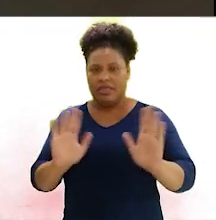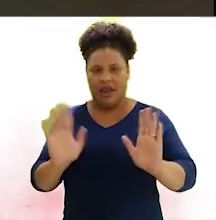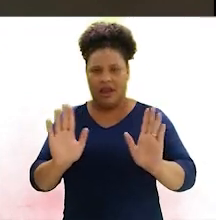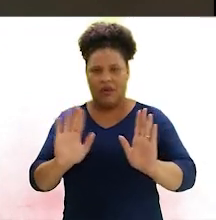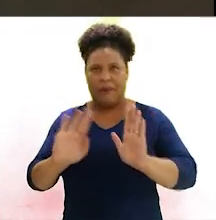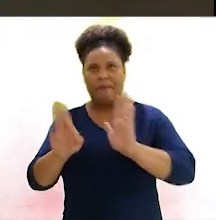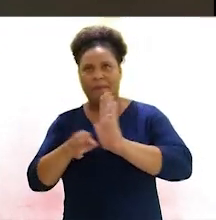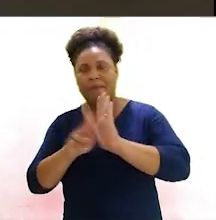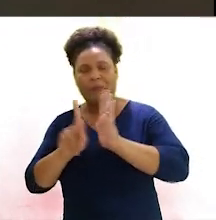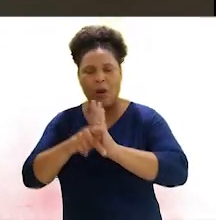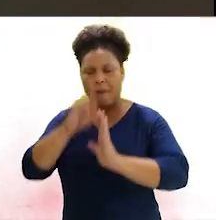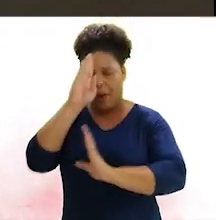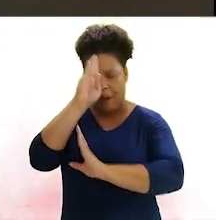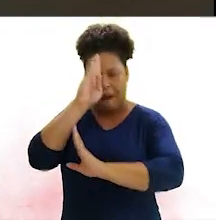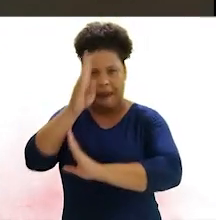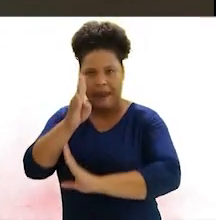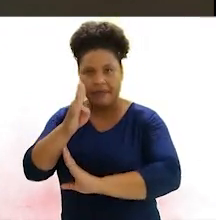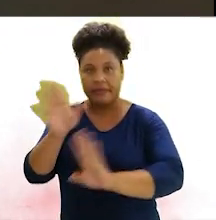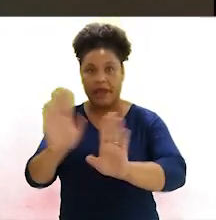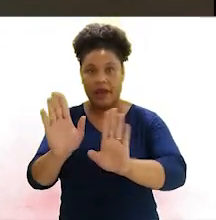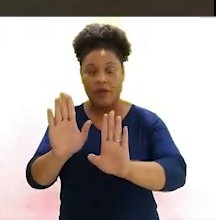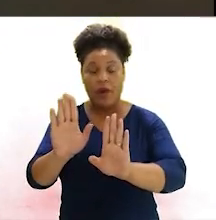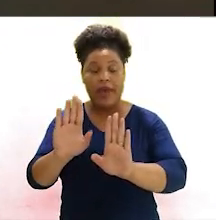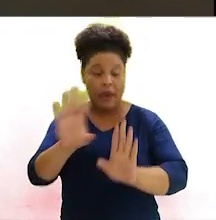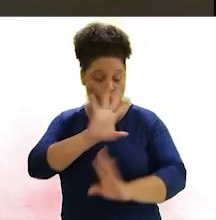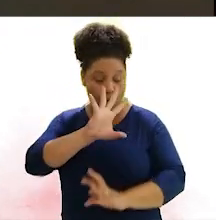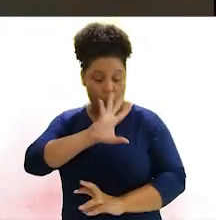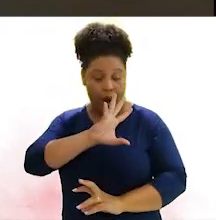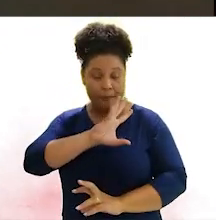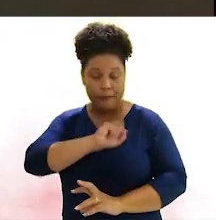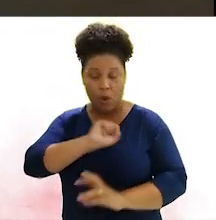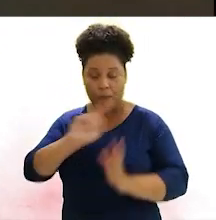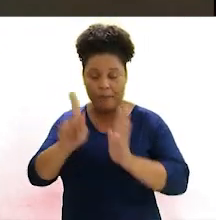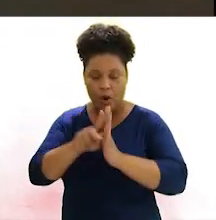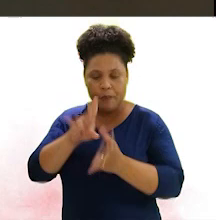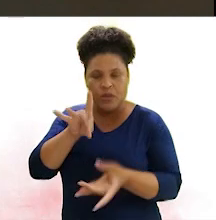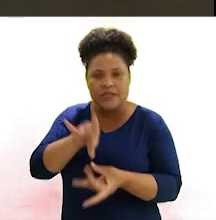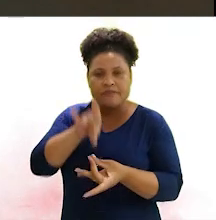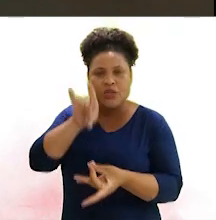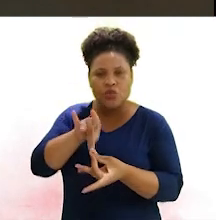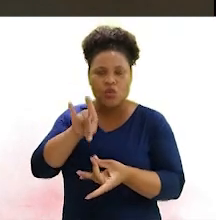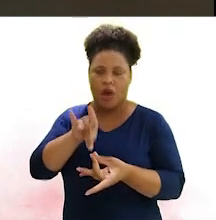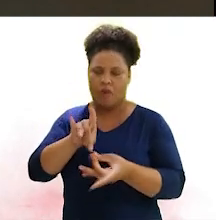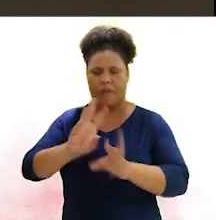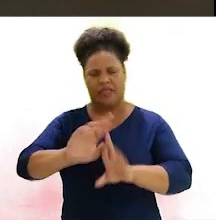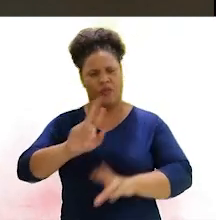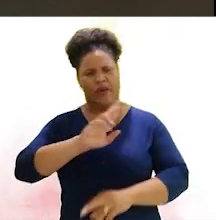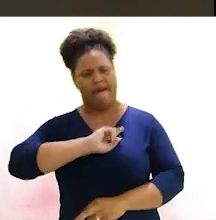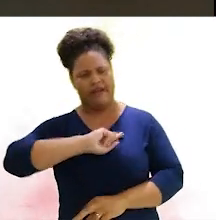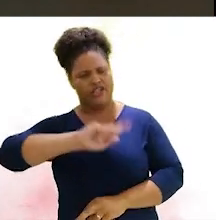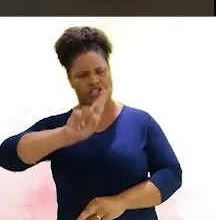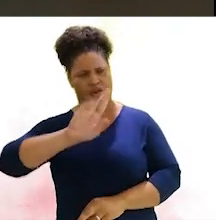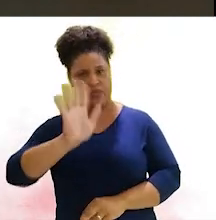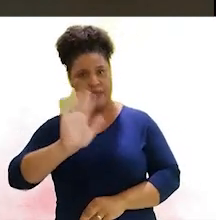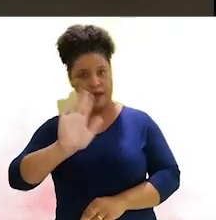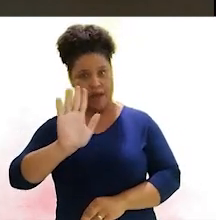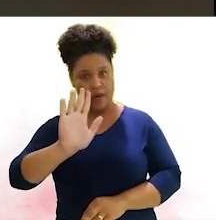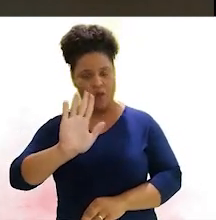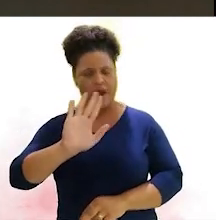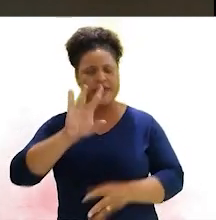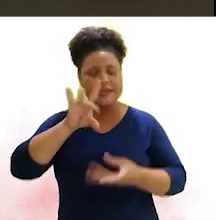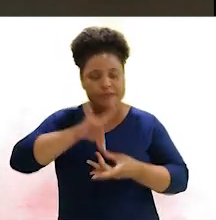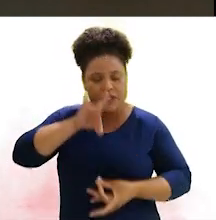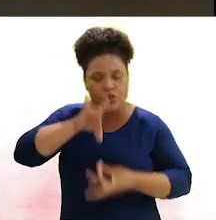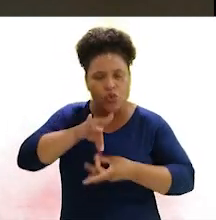desse tipo de amor que eu tô falando o amor enquanto o crescimento espiritual não fala espiritual e nenhum sentido religioso mas espiritual não